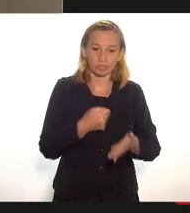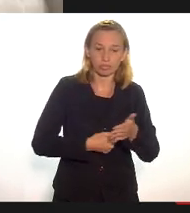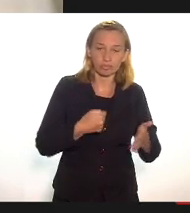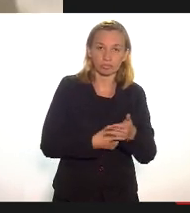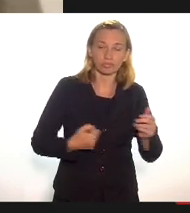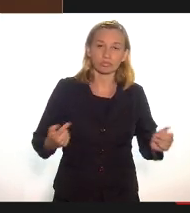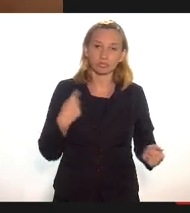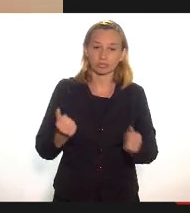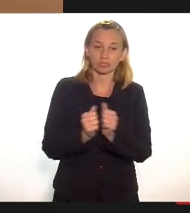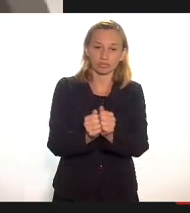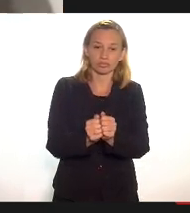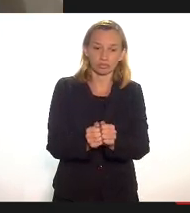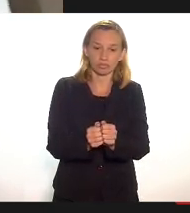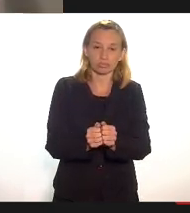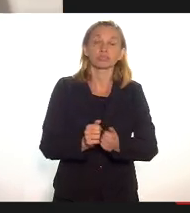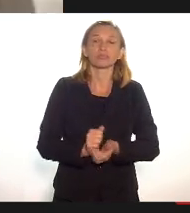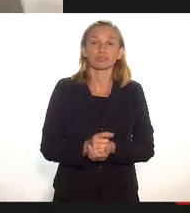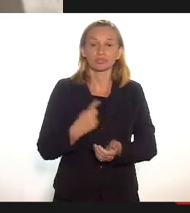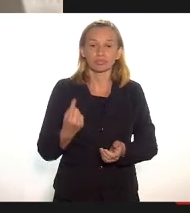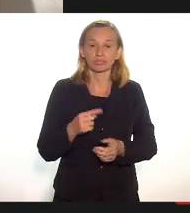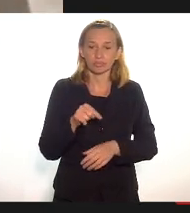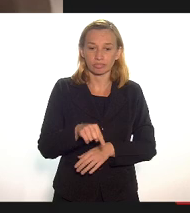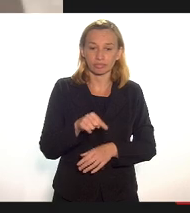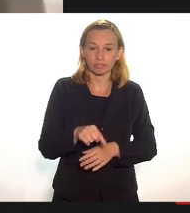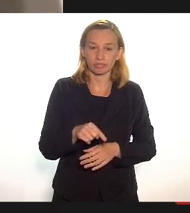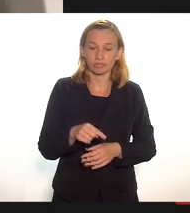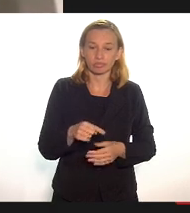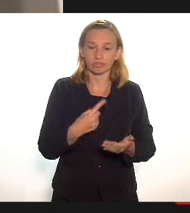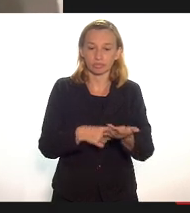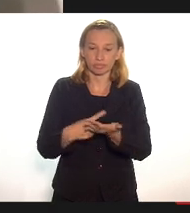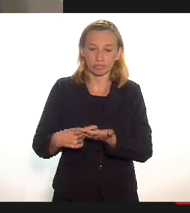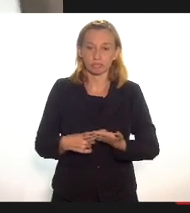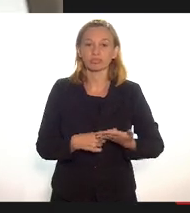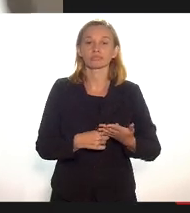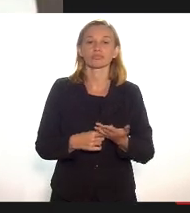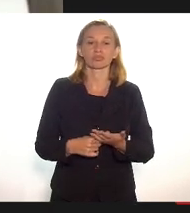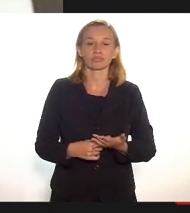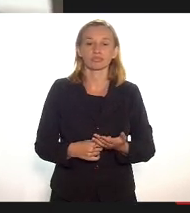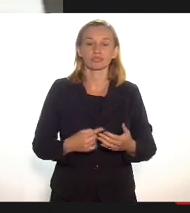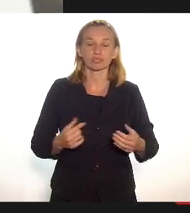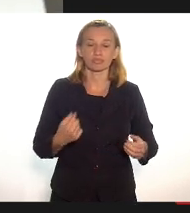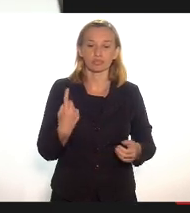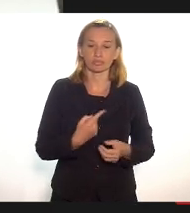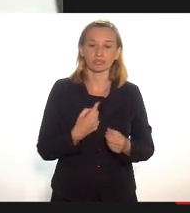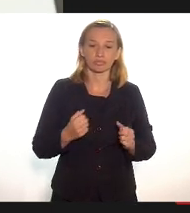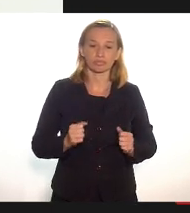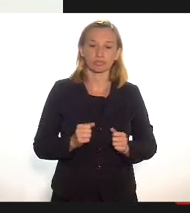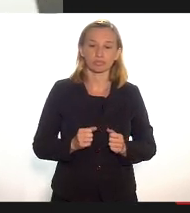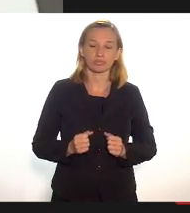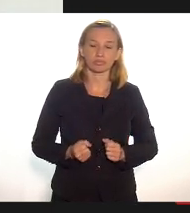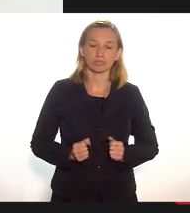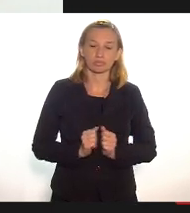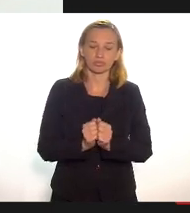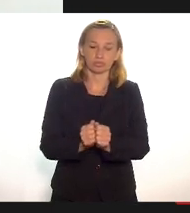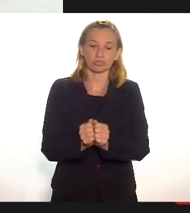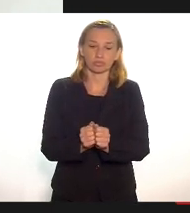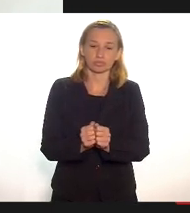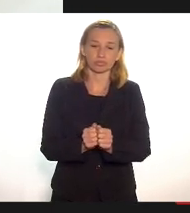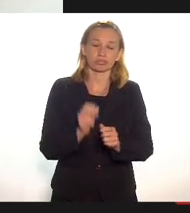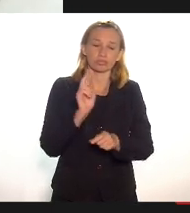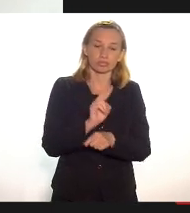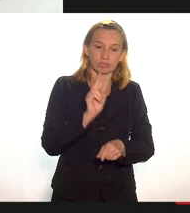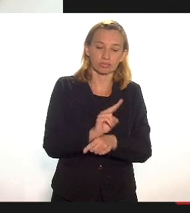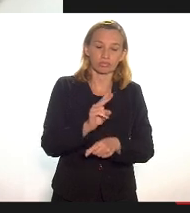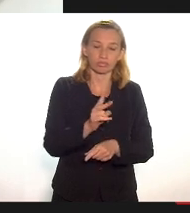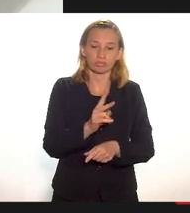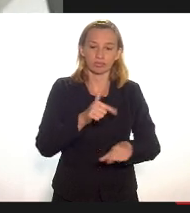aqui nós estamos só nos reencontrando, mas na mesma trincheira, defendendo o serviço público, defendendo a saúde